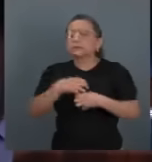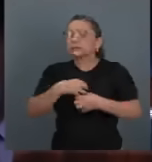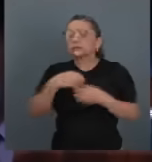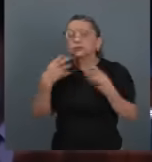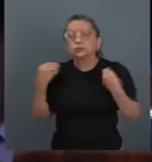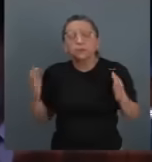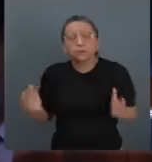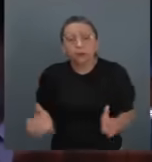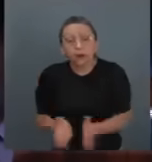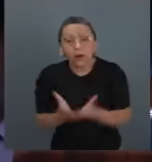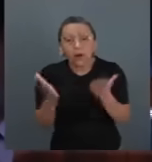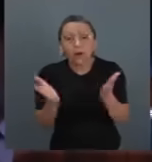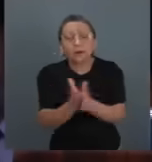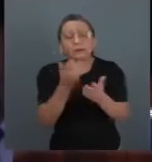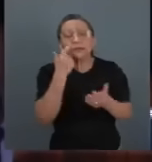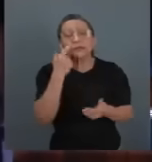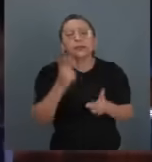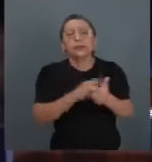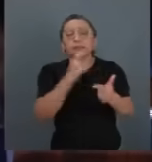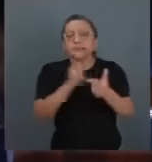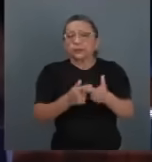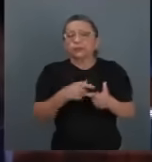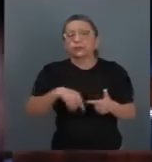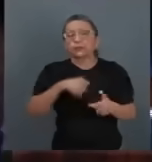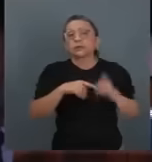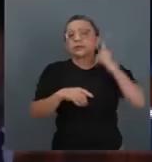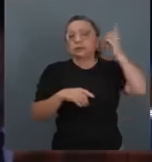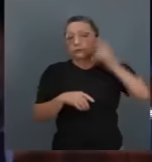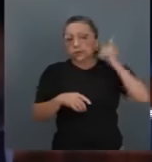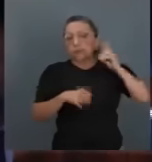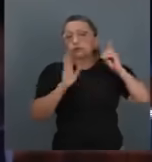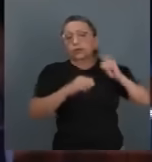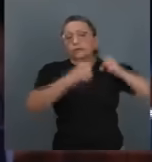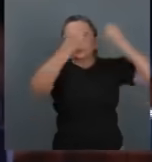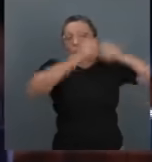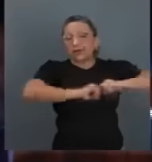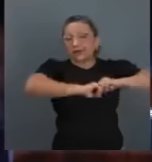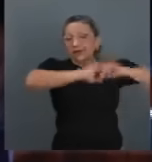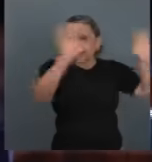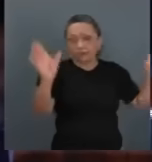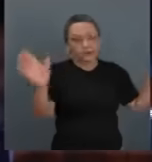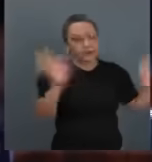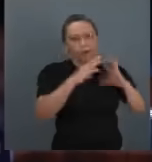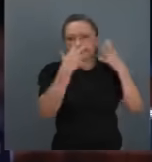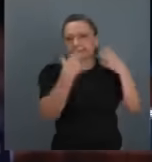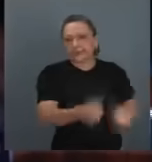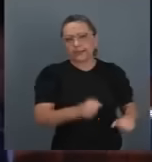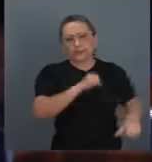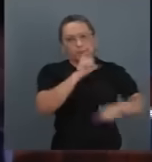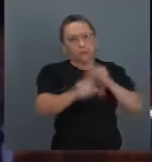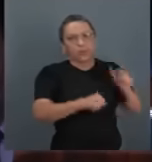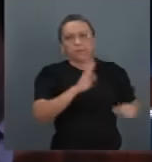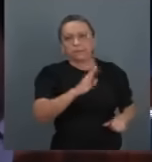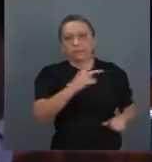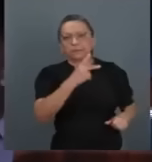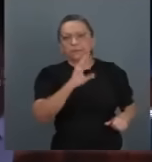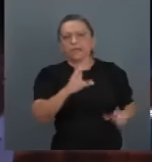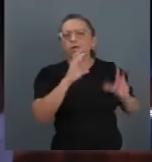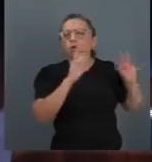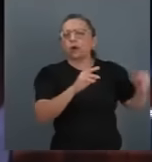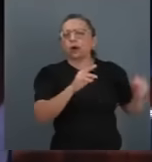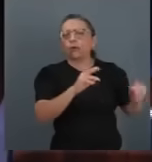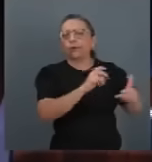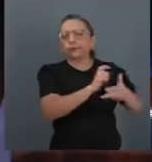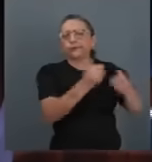pobreza. Repito, deputados deixaram claro que não aceitariam a mudança do BPC da forma que chegou da Câmara